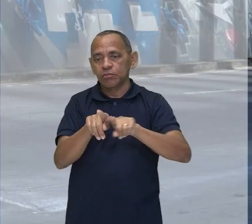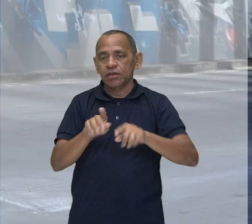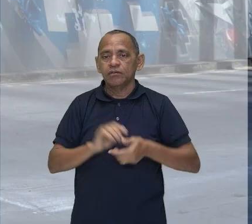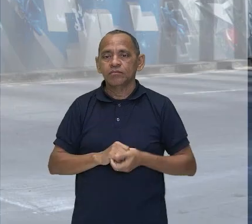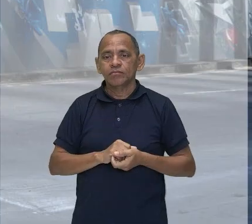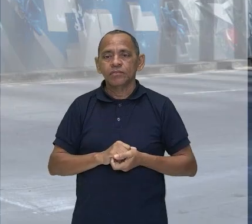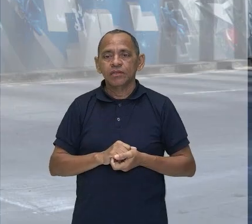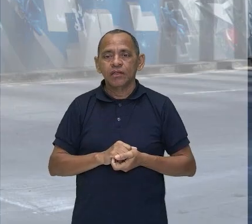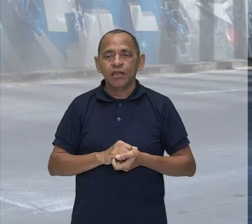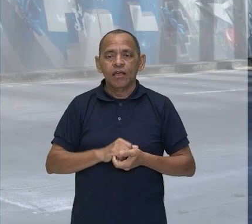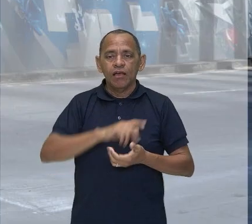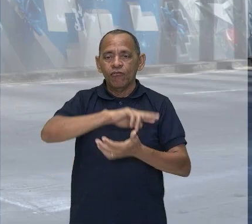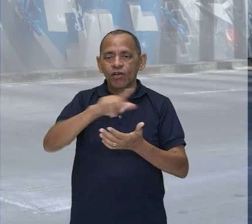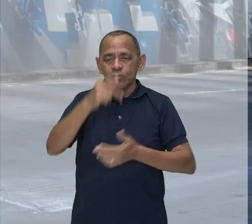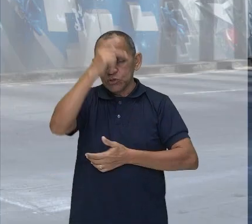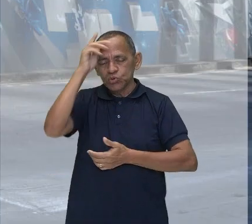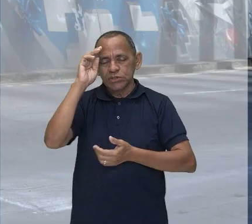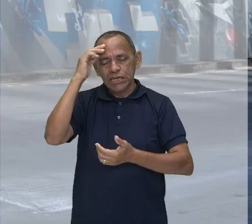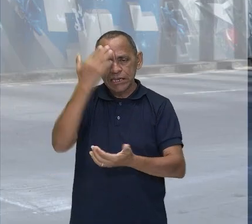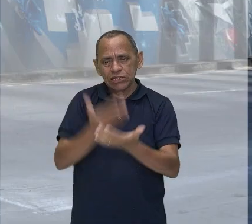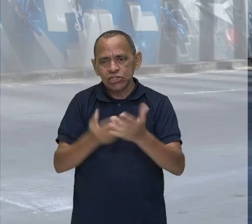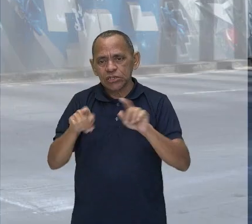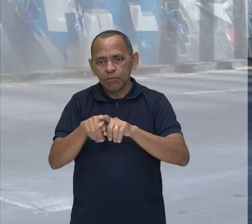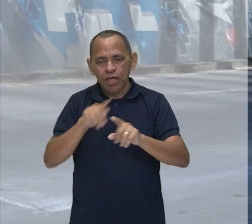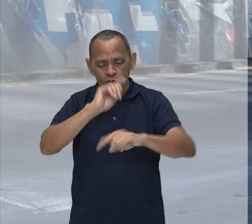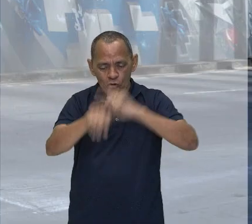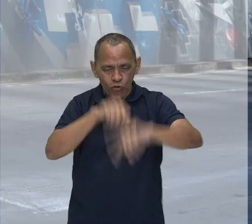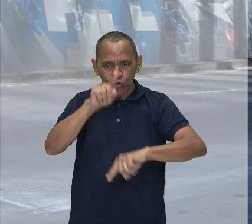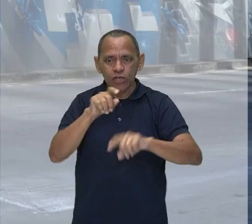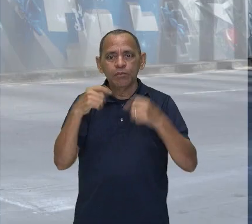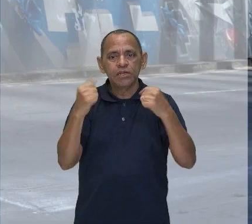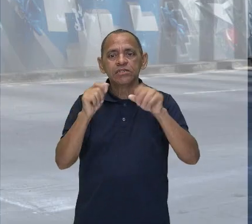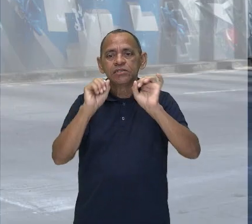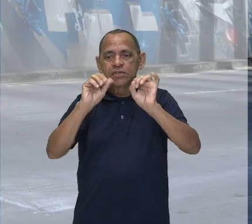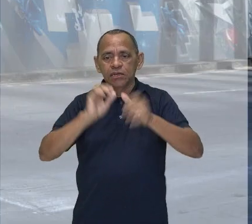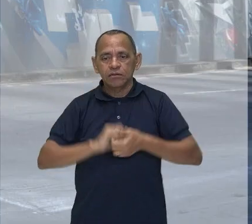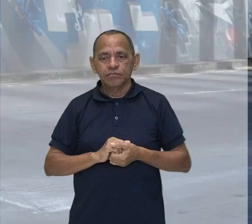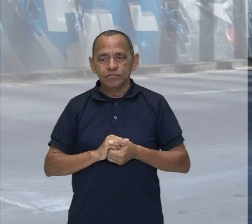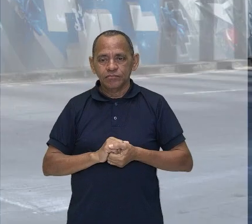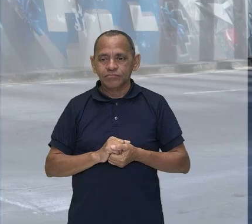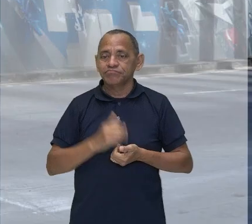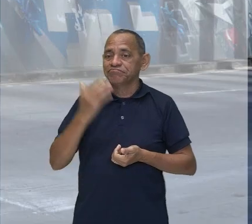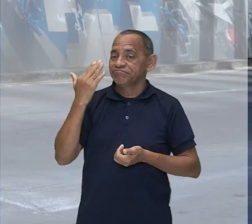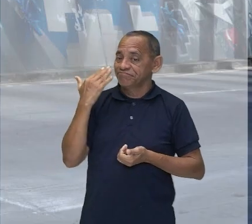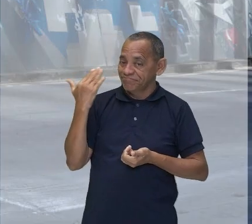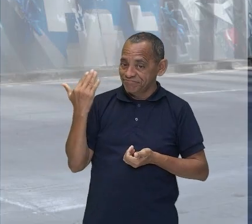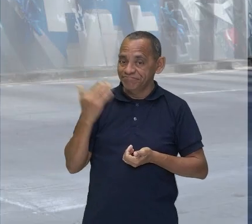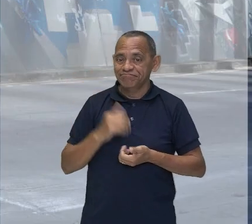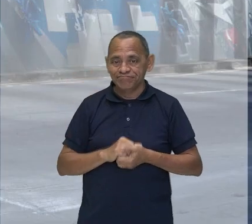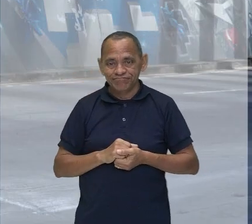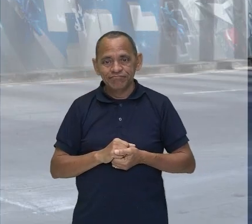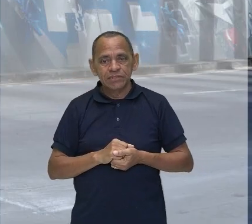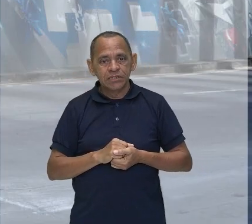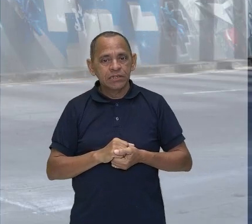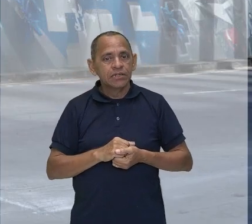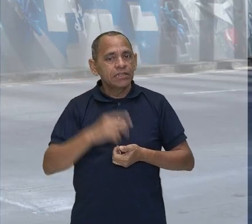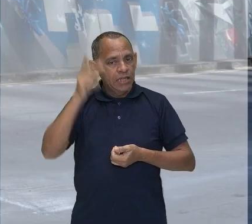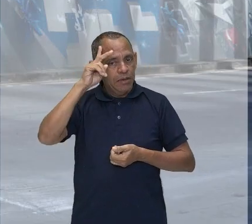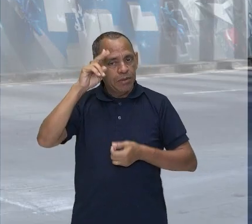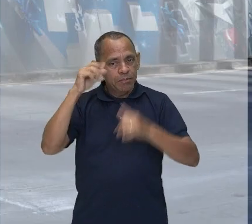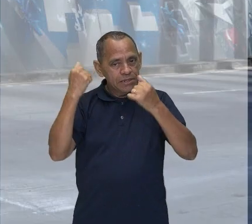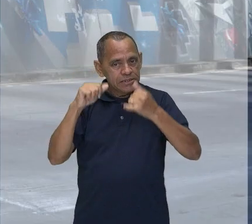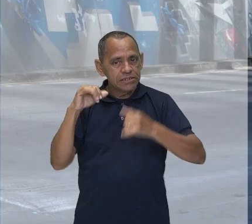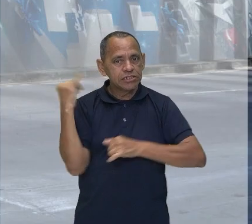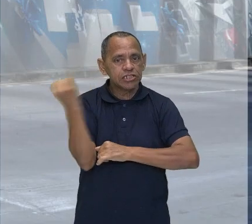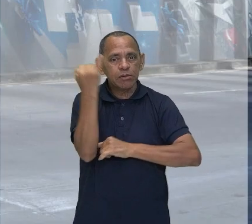para evoluir é necessário também desmatar, é necessário fazer isso. Com certeza, a gente quer sempre evoluir, mas é importante a gente